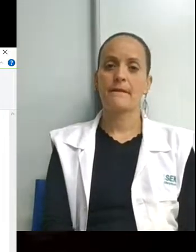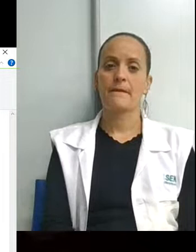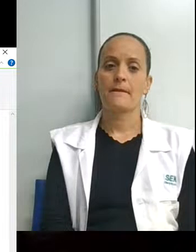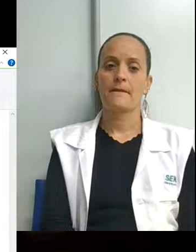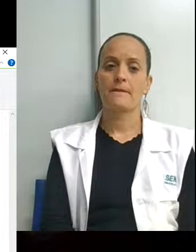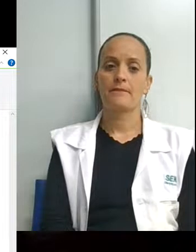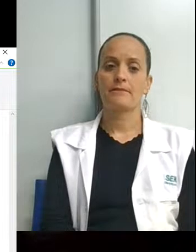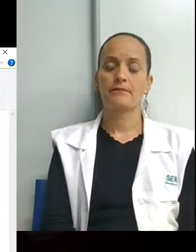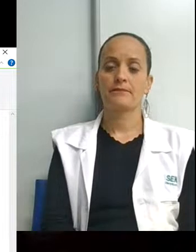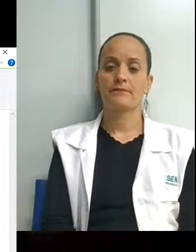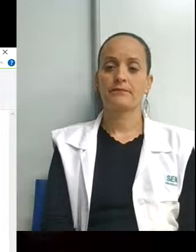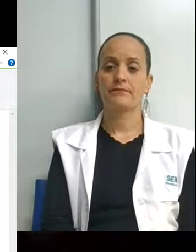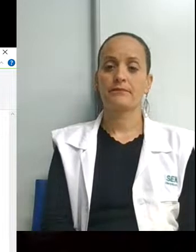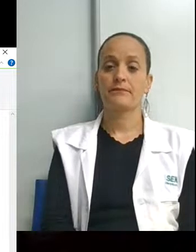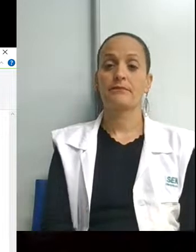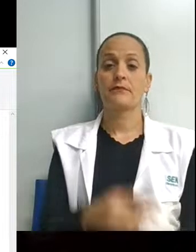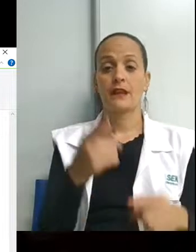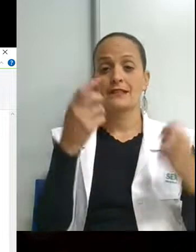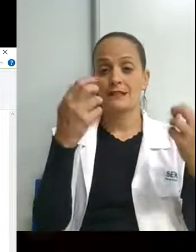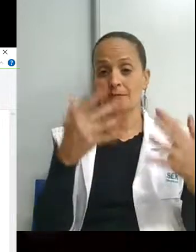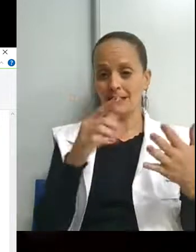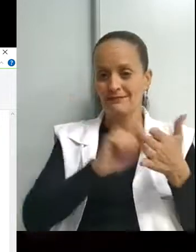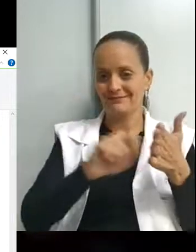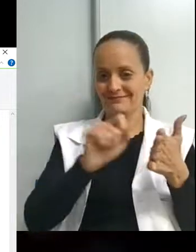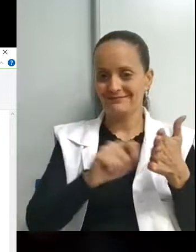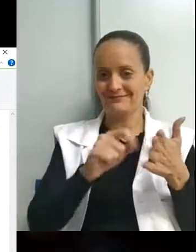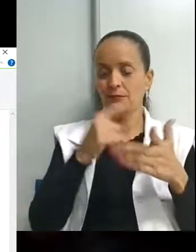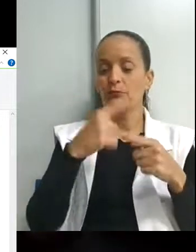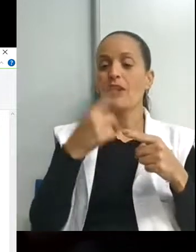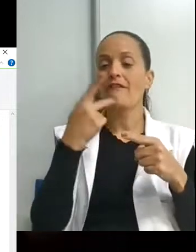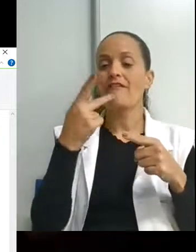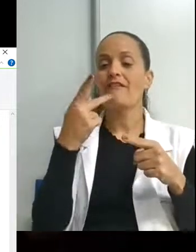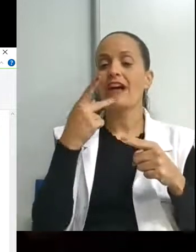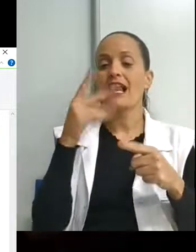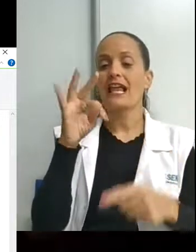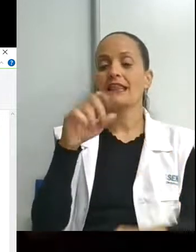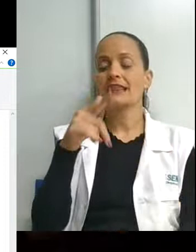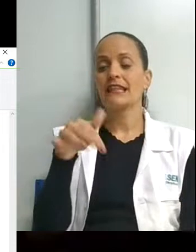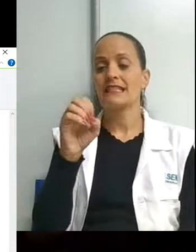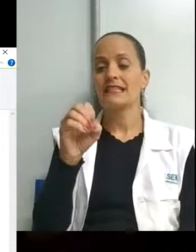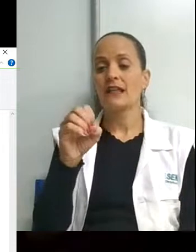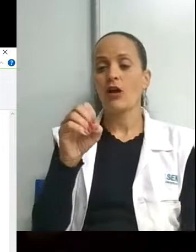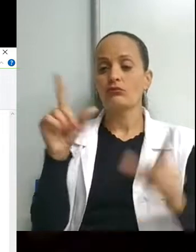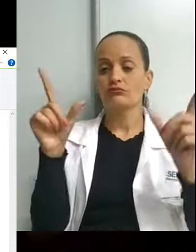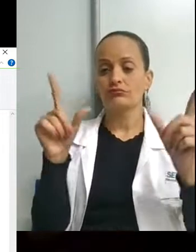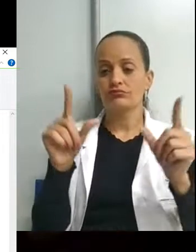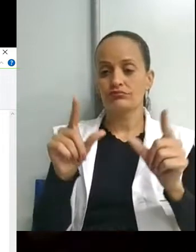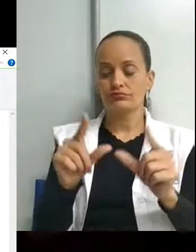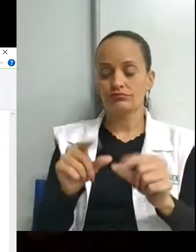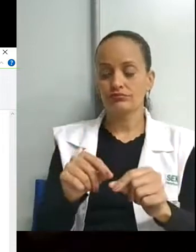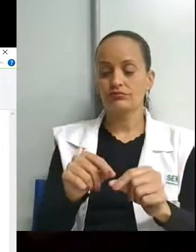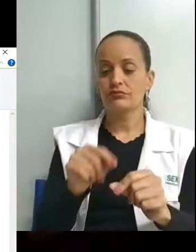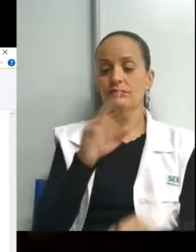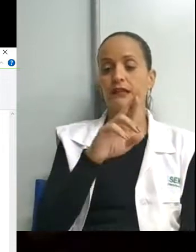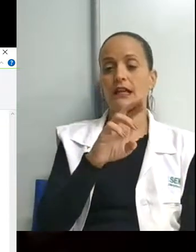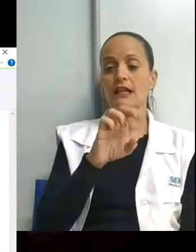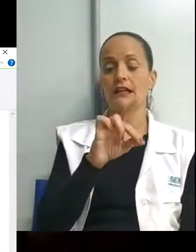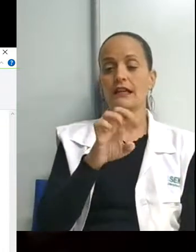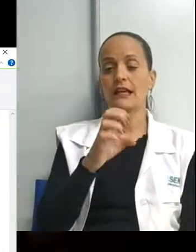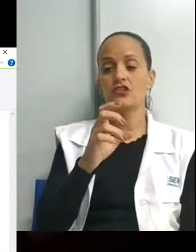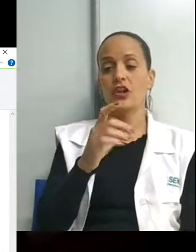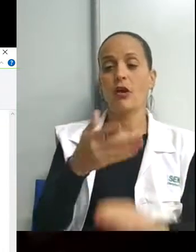a queda de tensão na rede foi